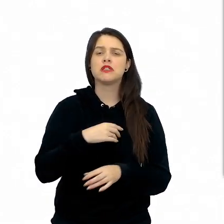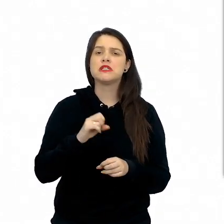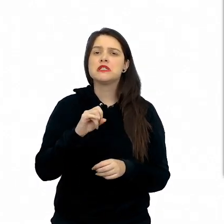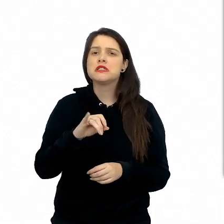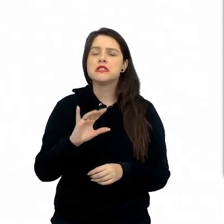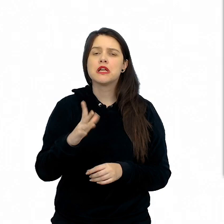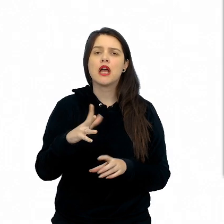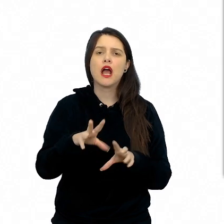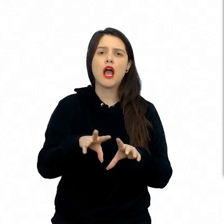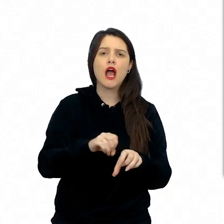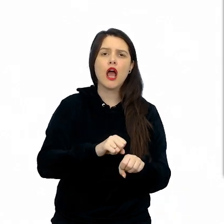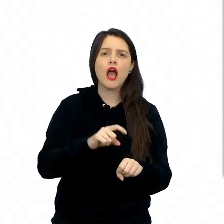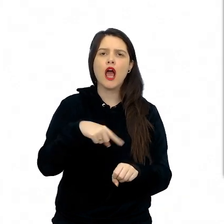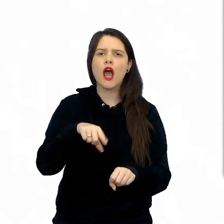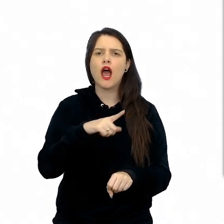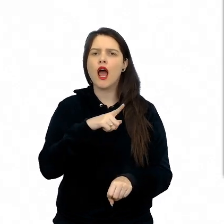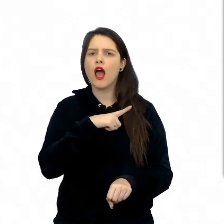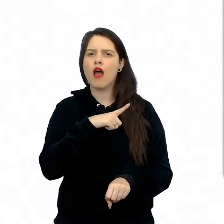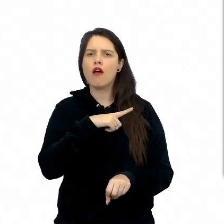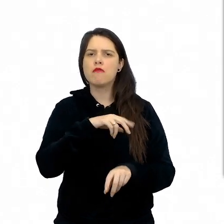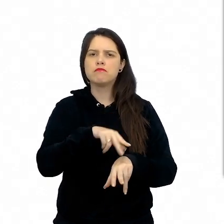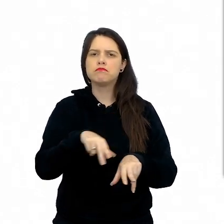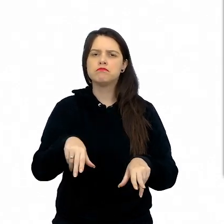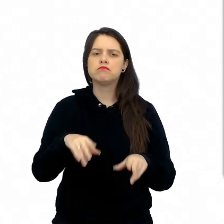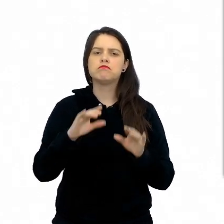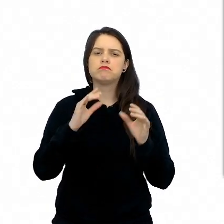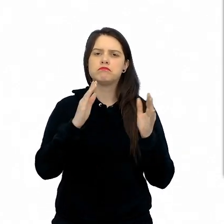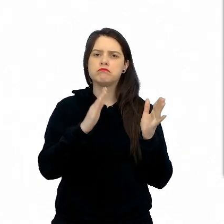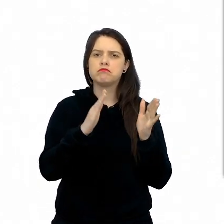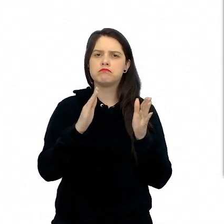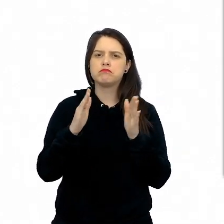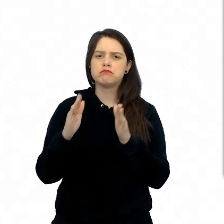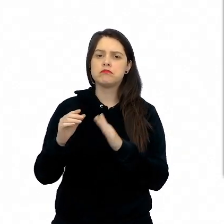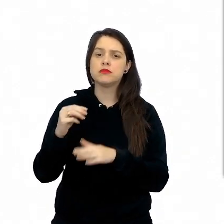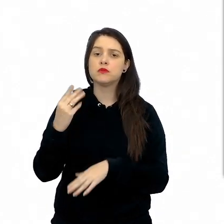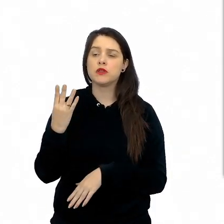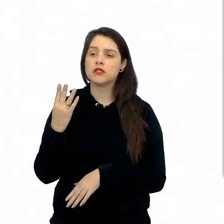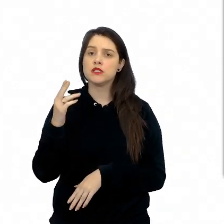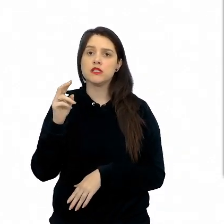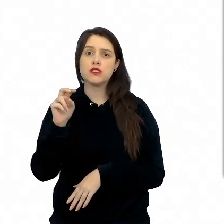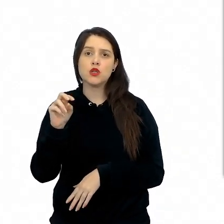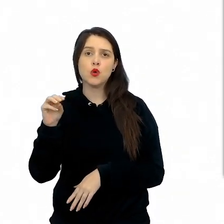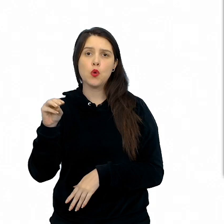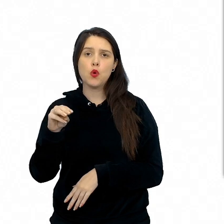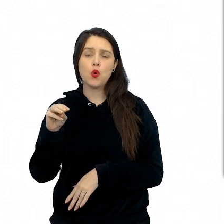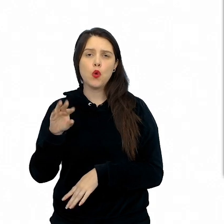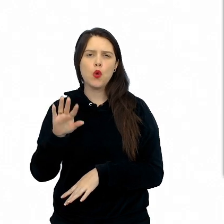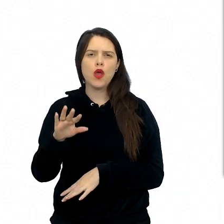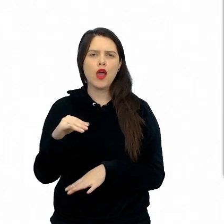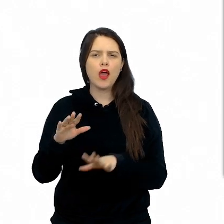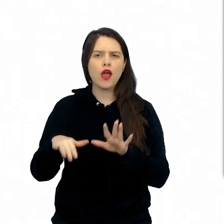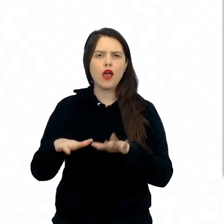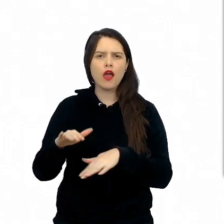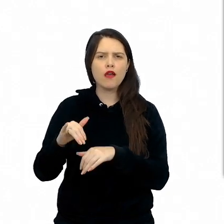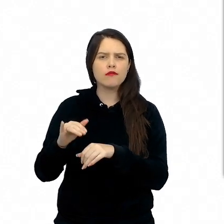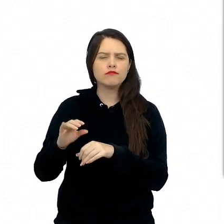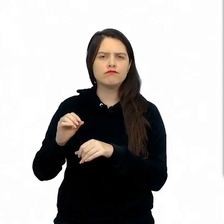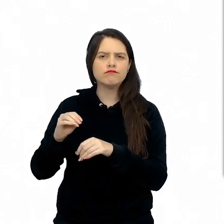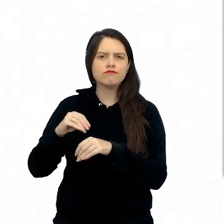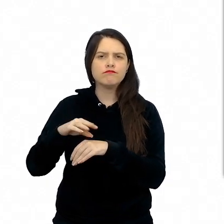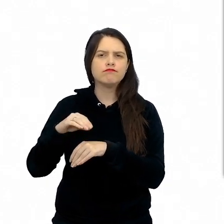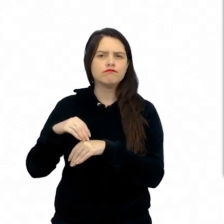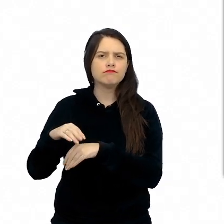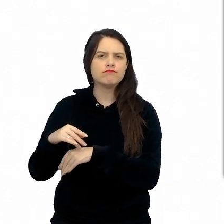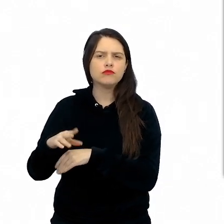da formação, que tem a duração de 45 minutos, com a intenção de iniciar o planejamento